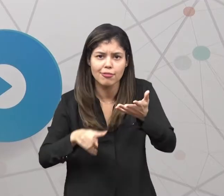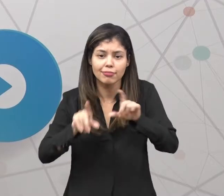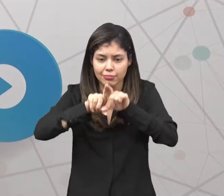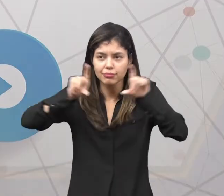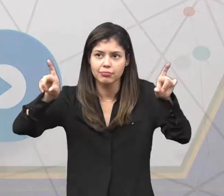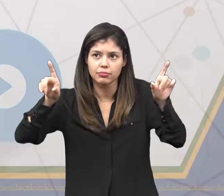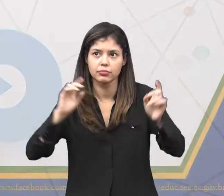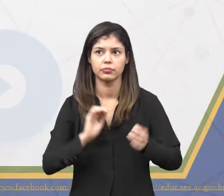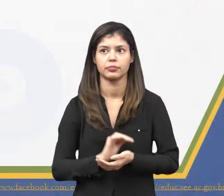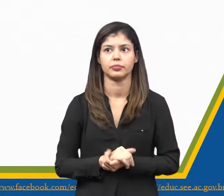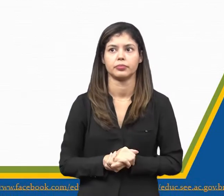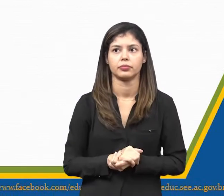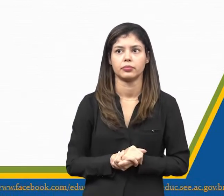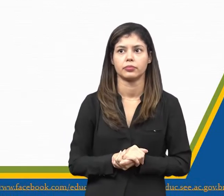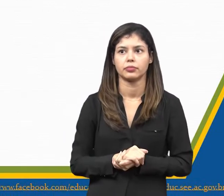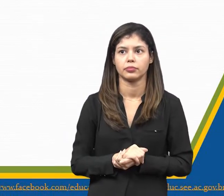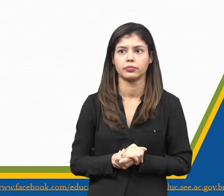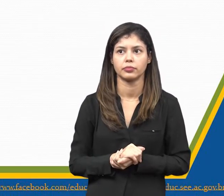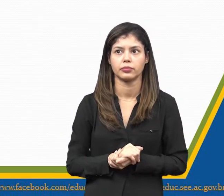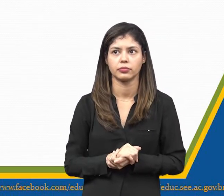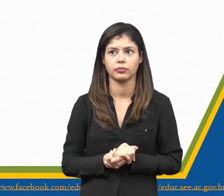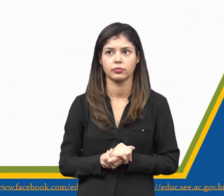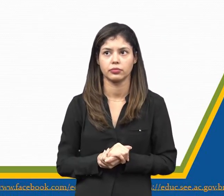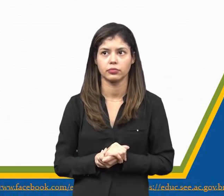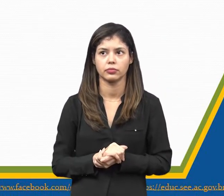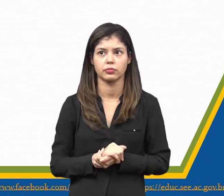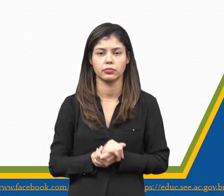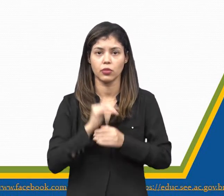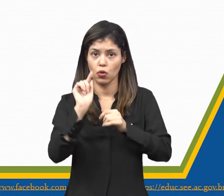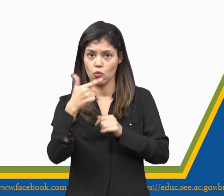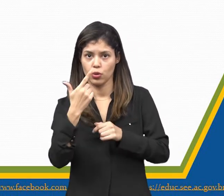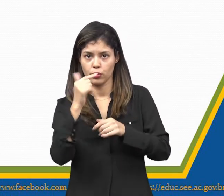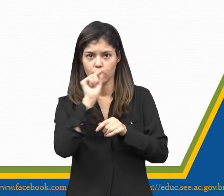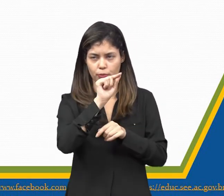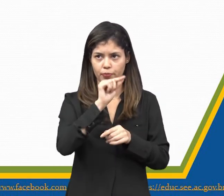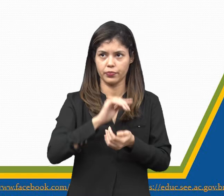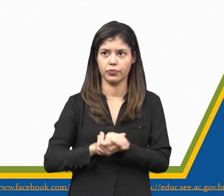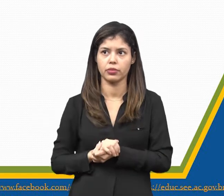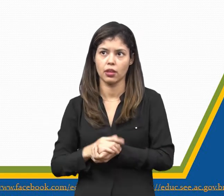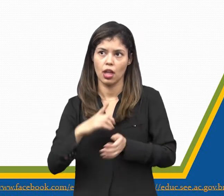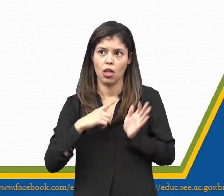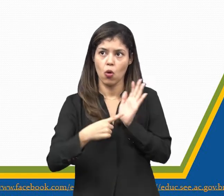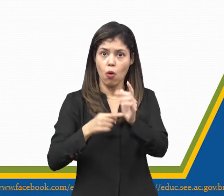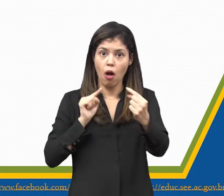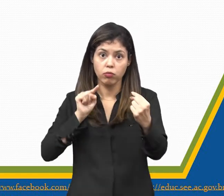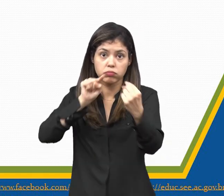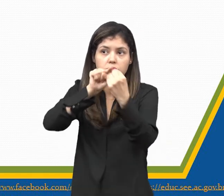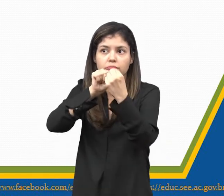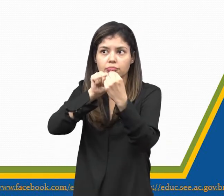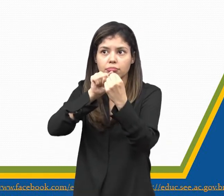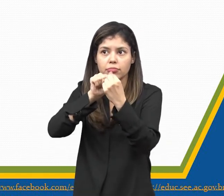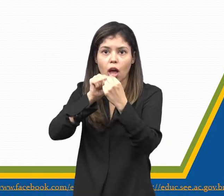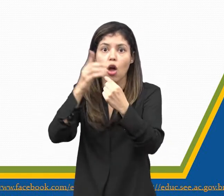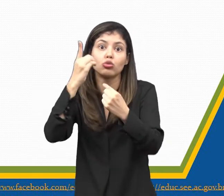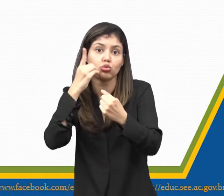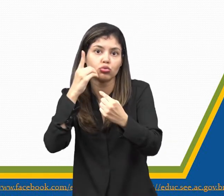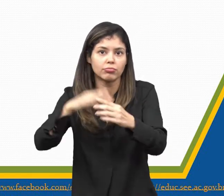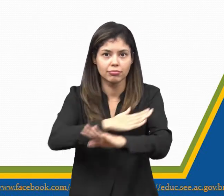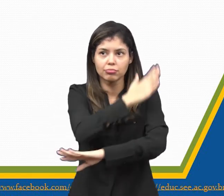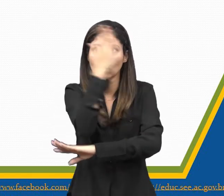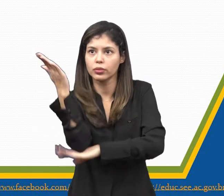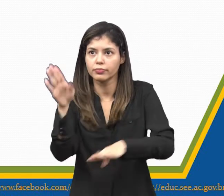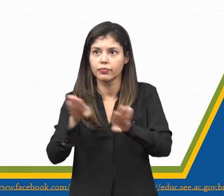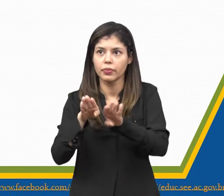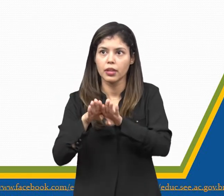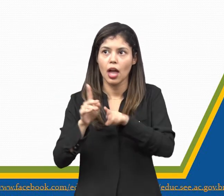tirinha. Antes de nós lermos a tirinha, vamos ler o outro ponto. Estabelece uma conexão com o cotidiano,